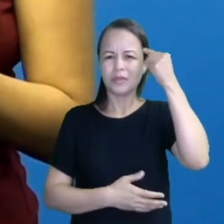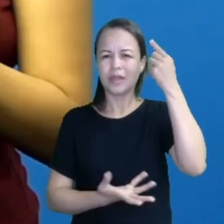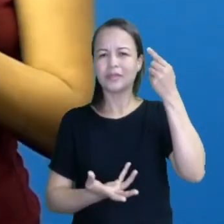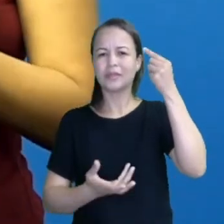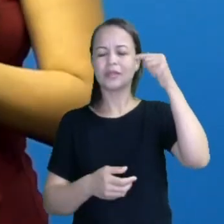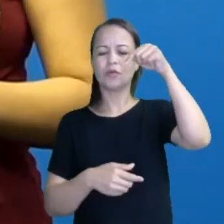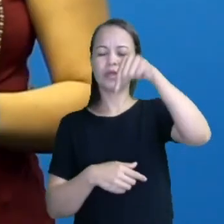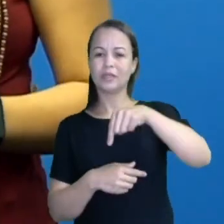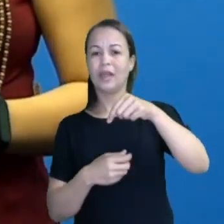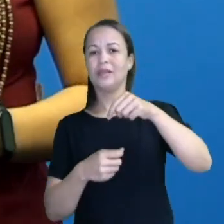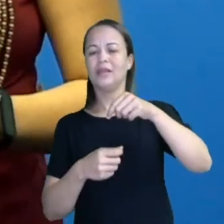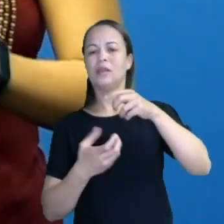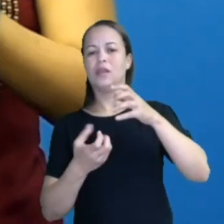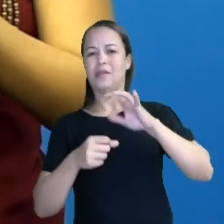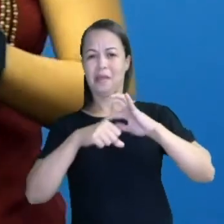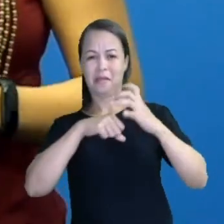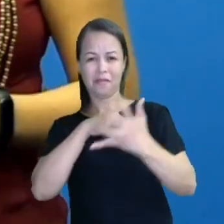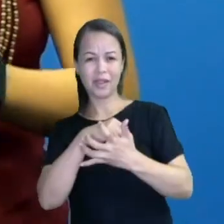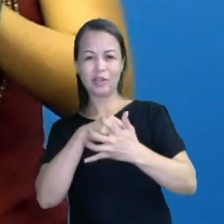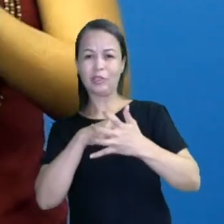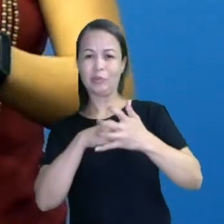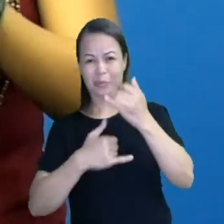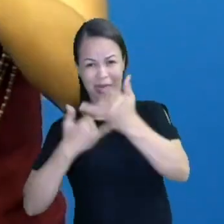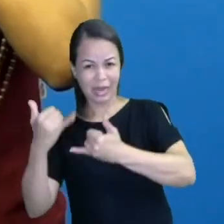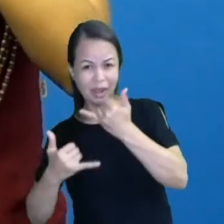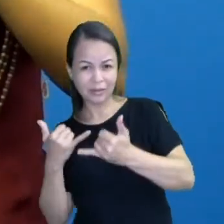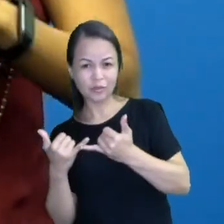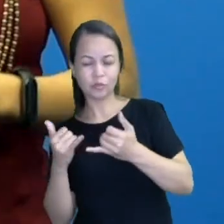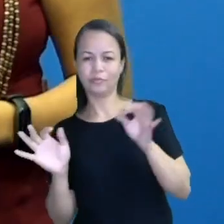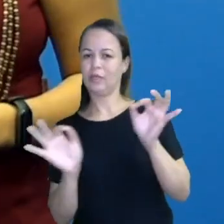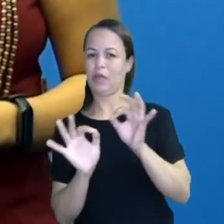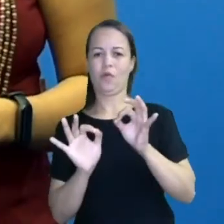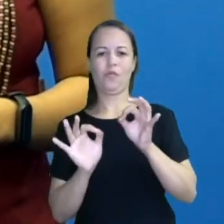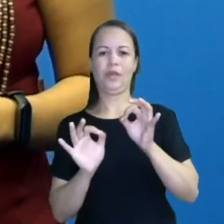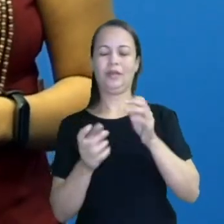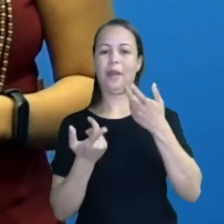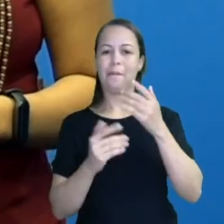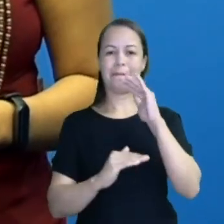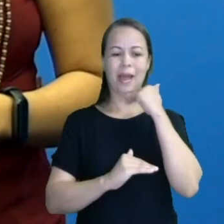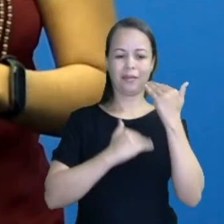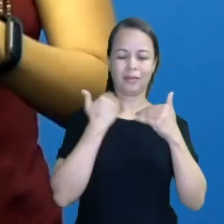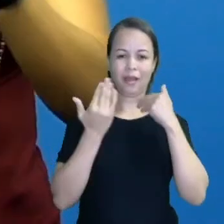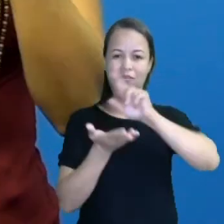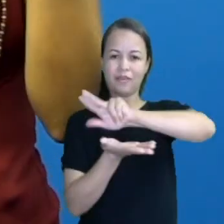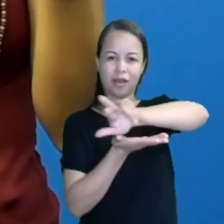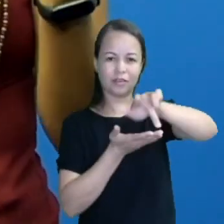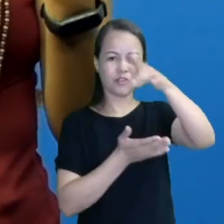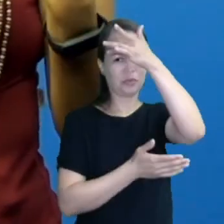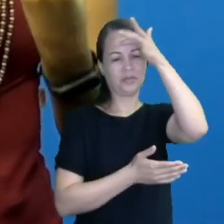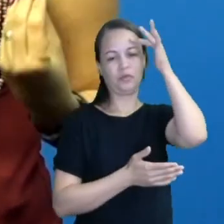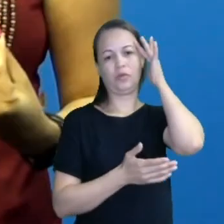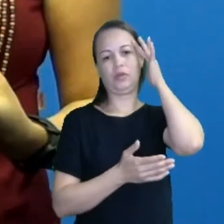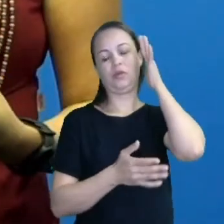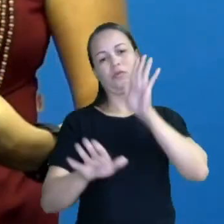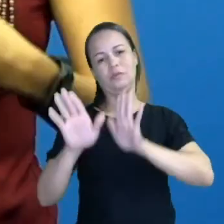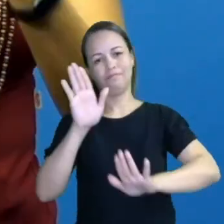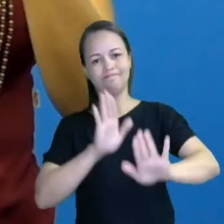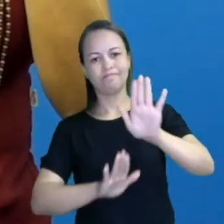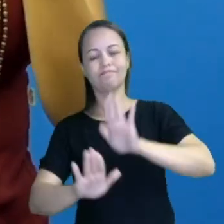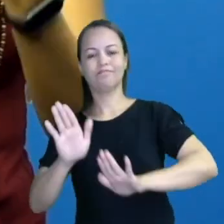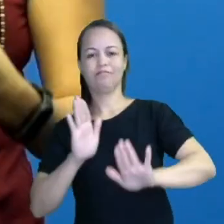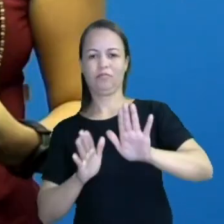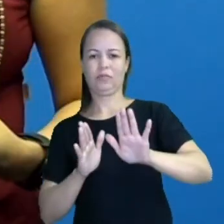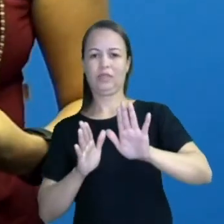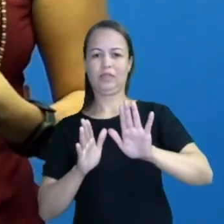está aqui para brincadeira. Ele está para matar. Então, tome muito cuidado.